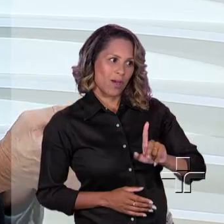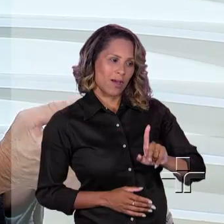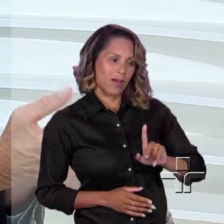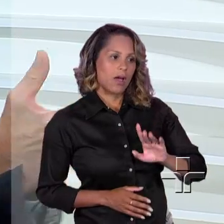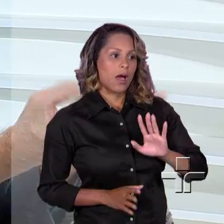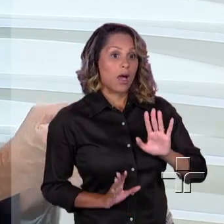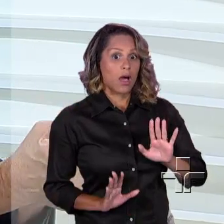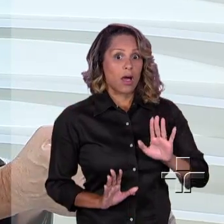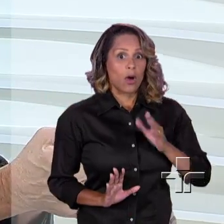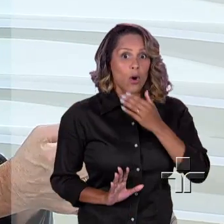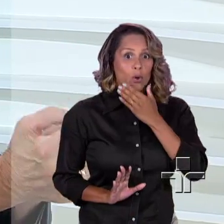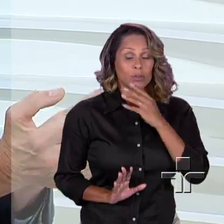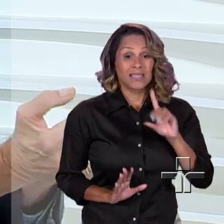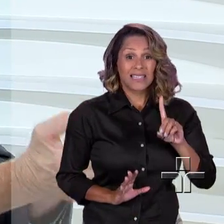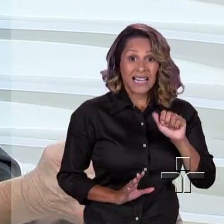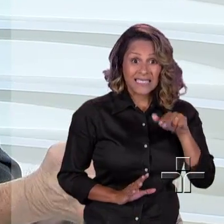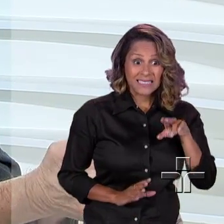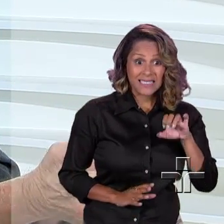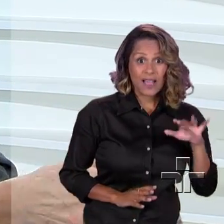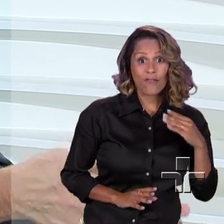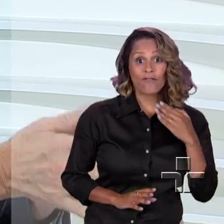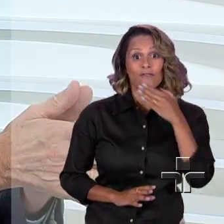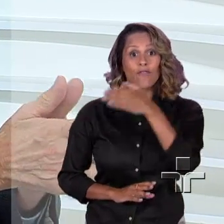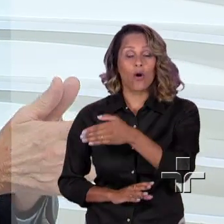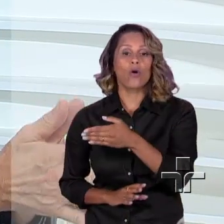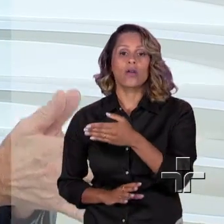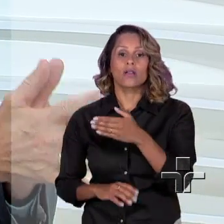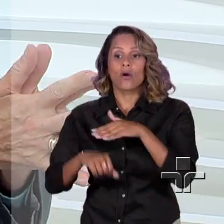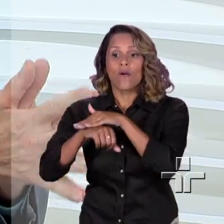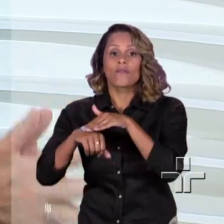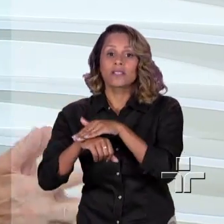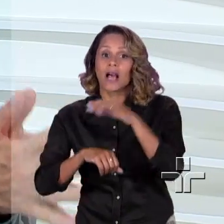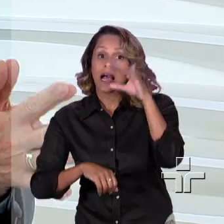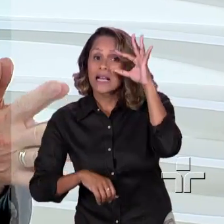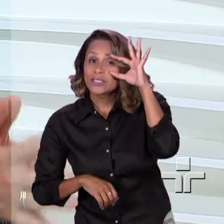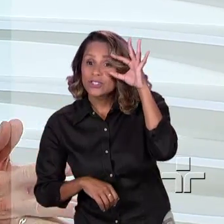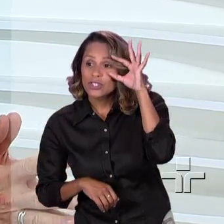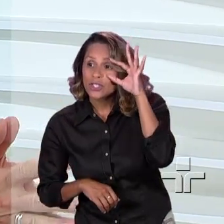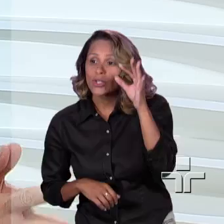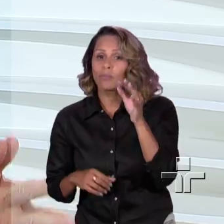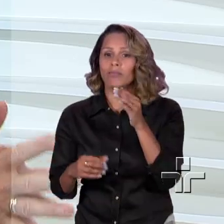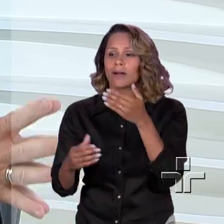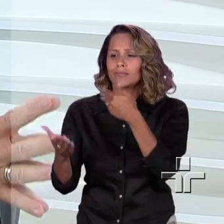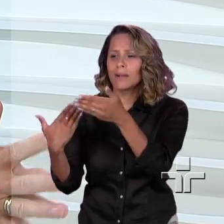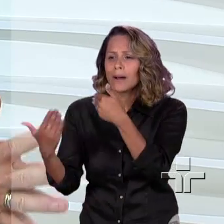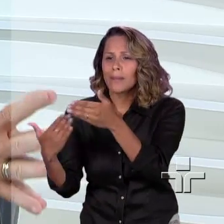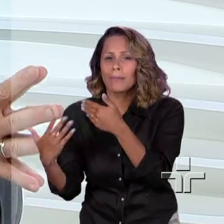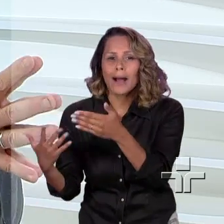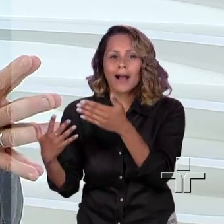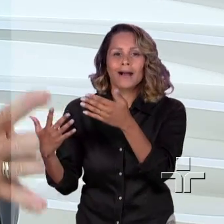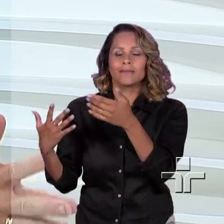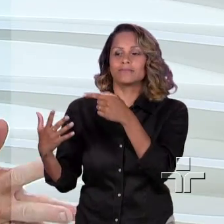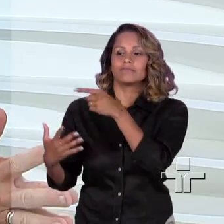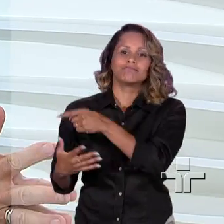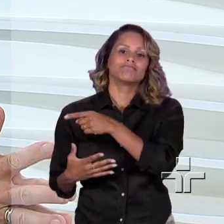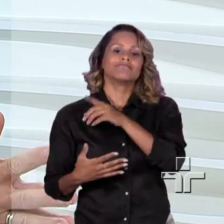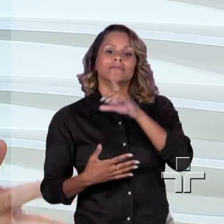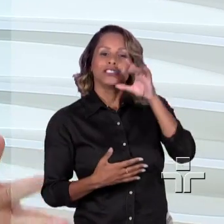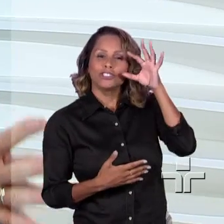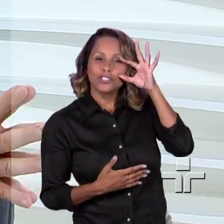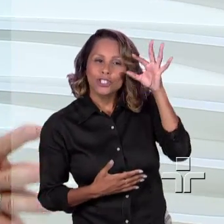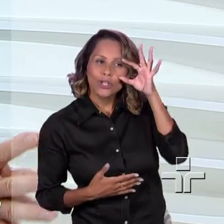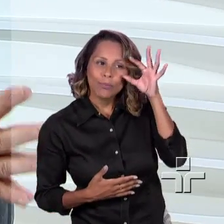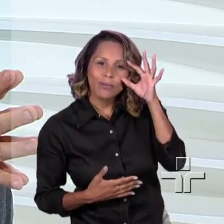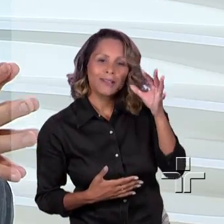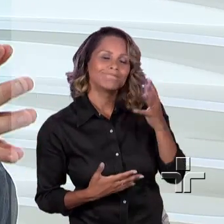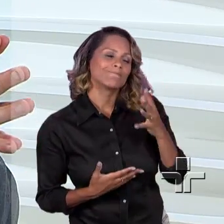muito acolhedor, deu muito apoio a ele. Então, como jovem, estudante, revolucionária, ela amava Daniel e